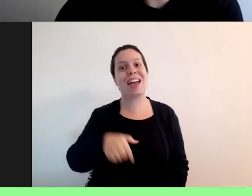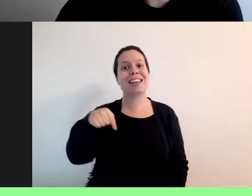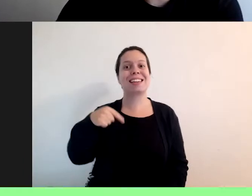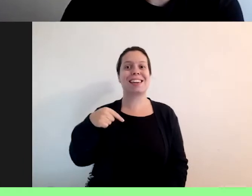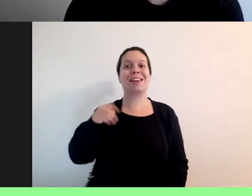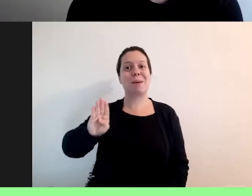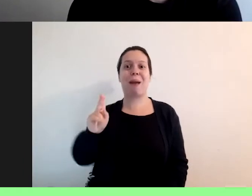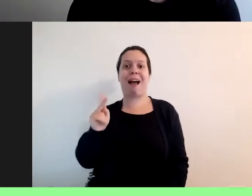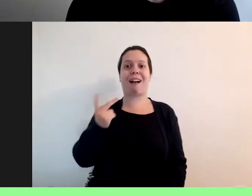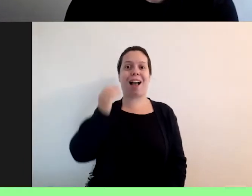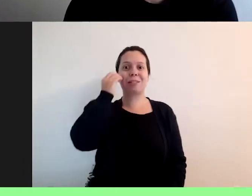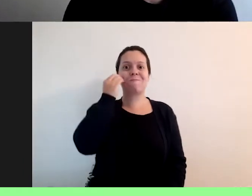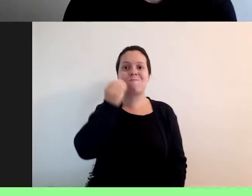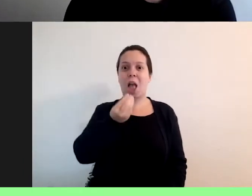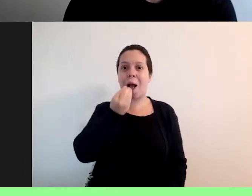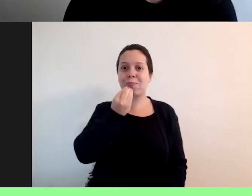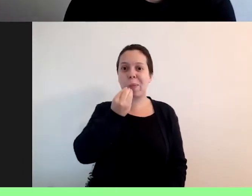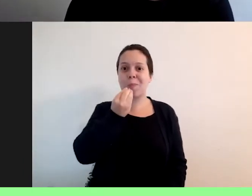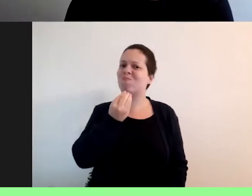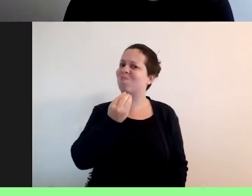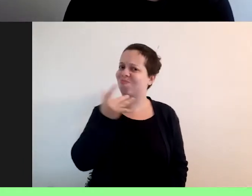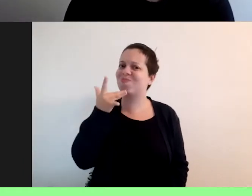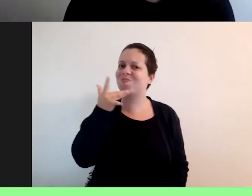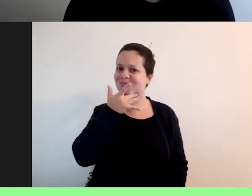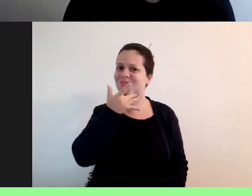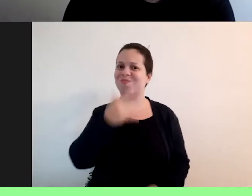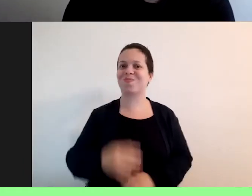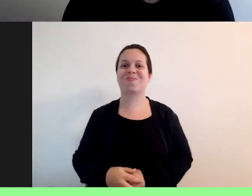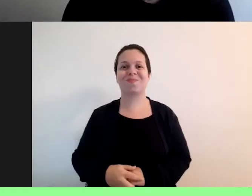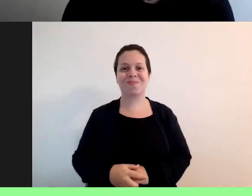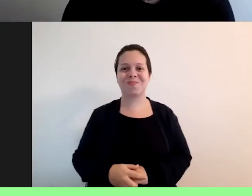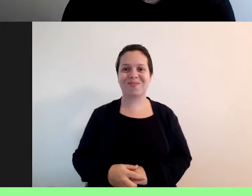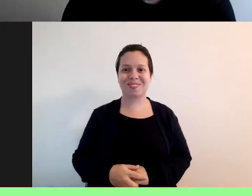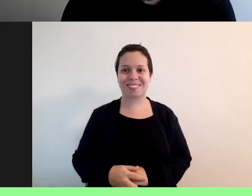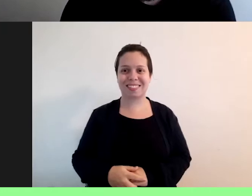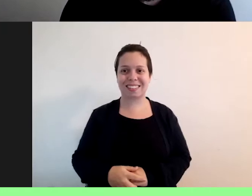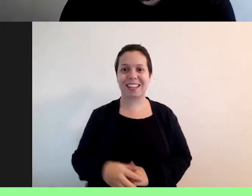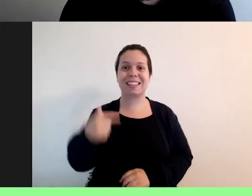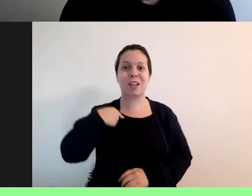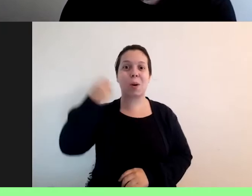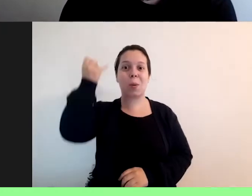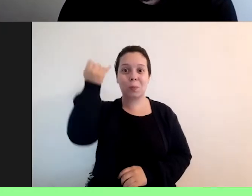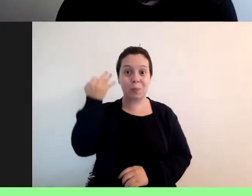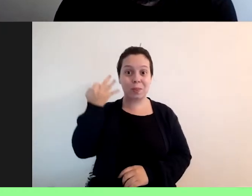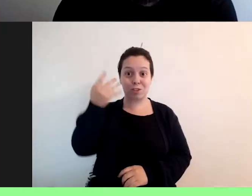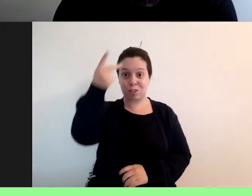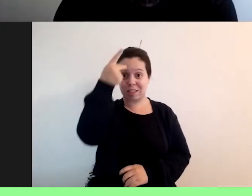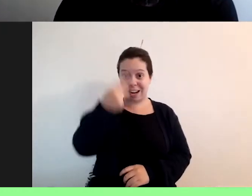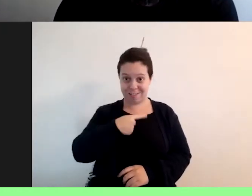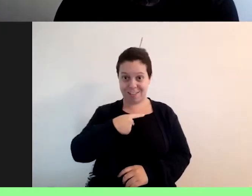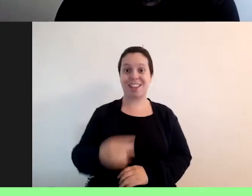bom. E sou uma pessoa, me autodescrevendo, né? Sou uma